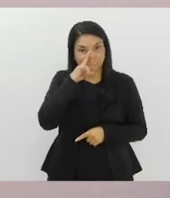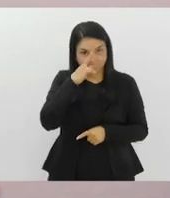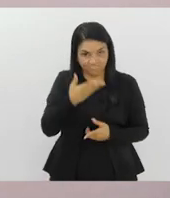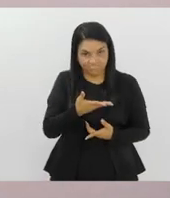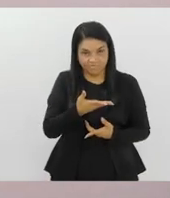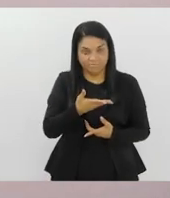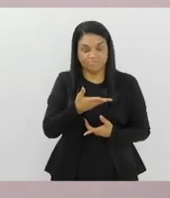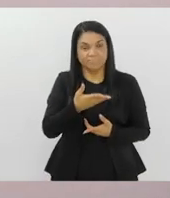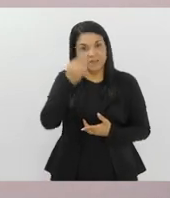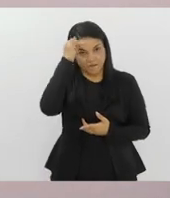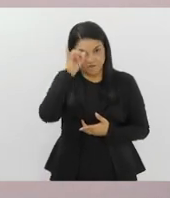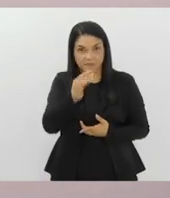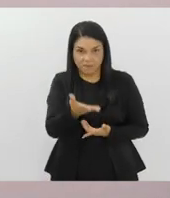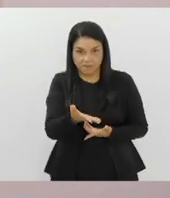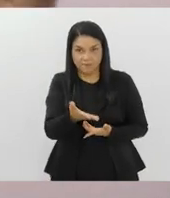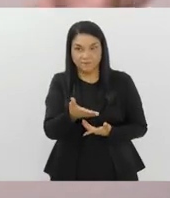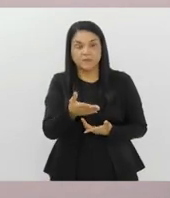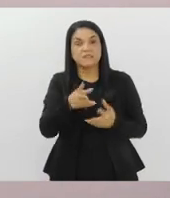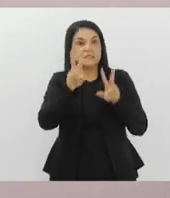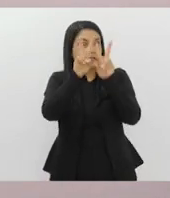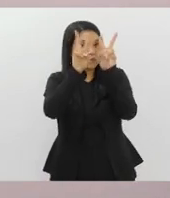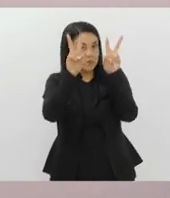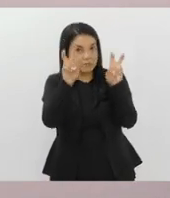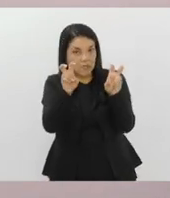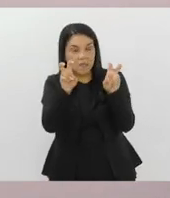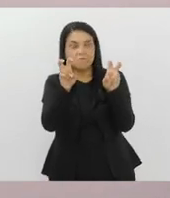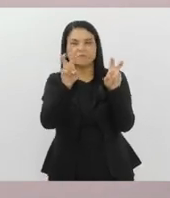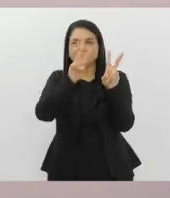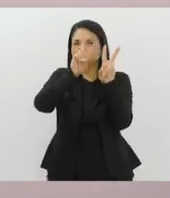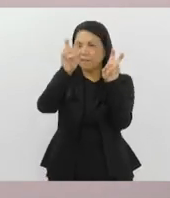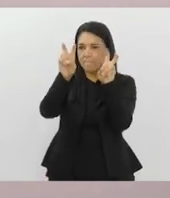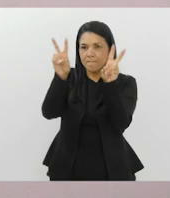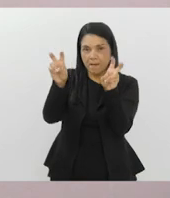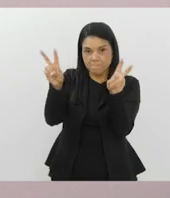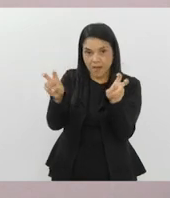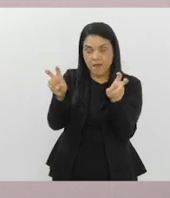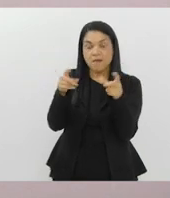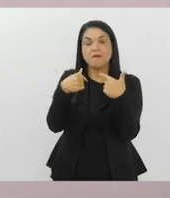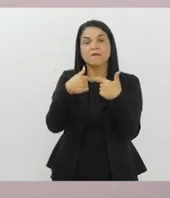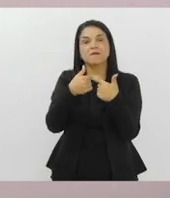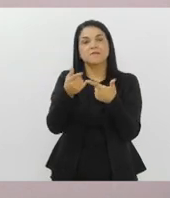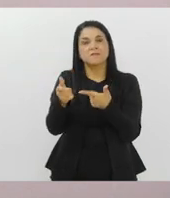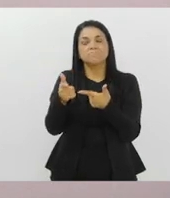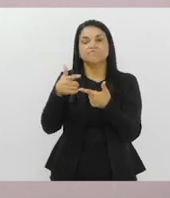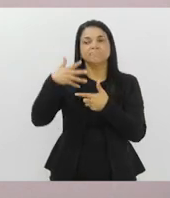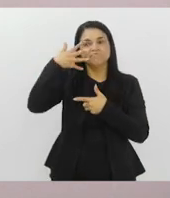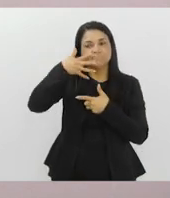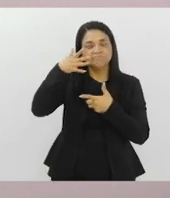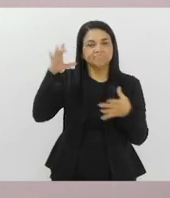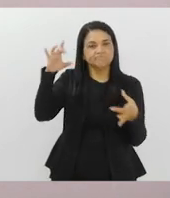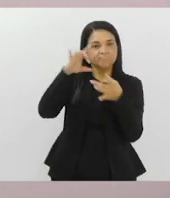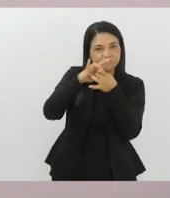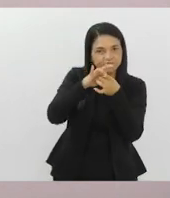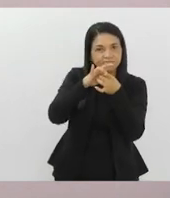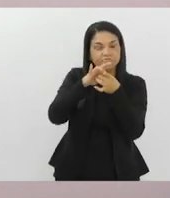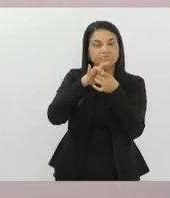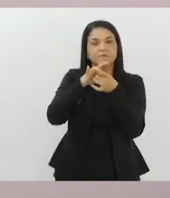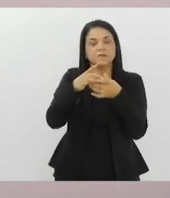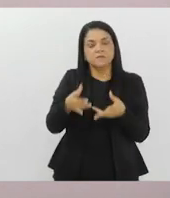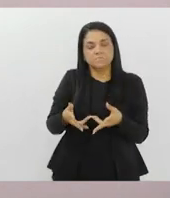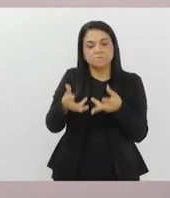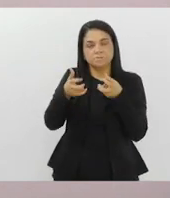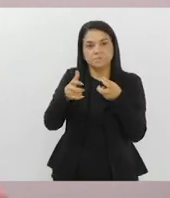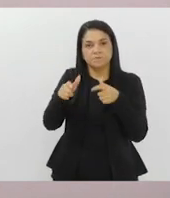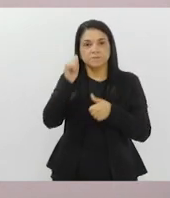que esses são temas que atravessam a sua fala. E, claro, quando a gente vê, por exemplo,